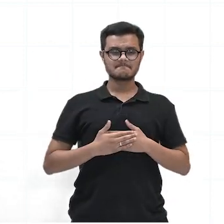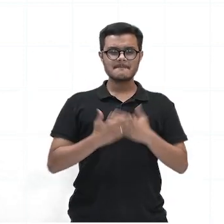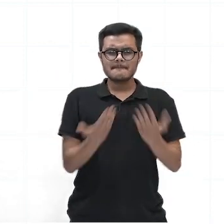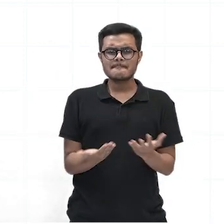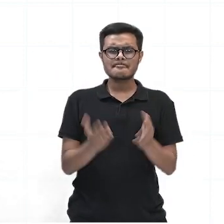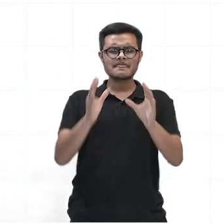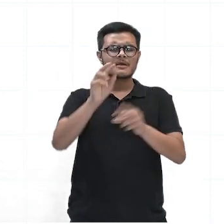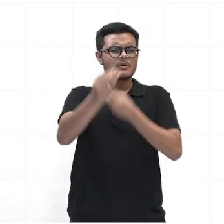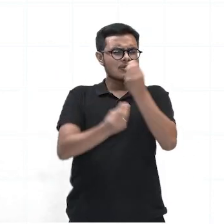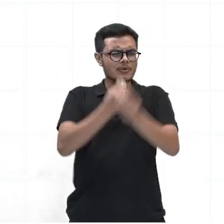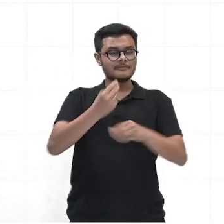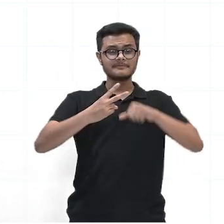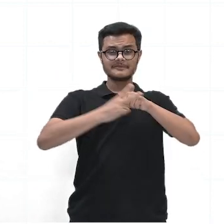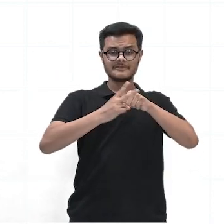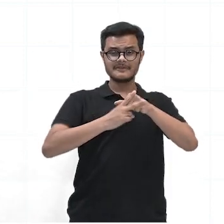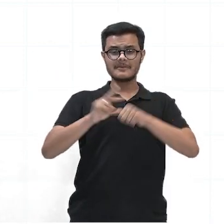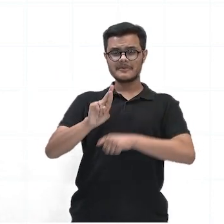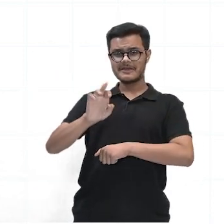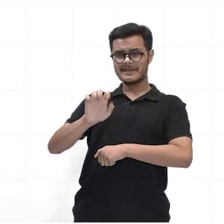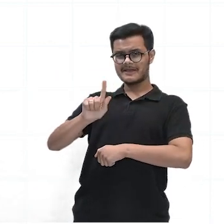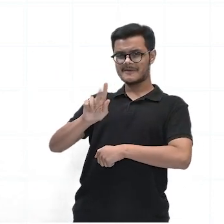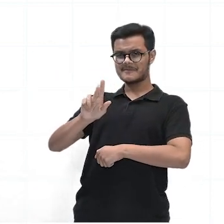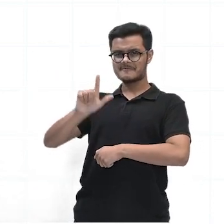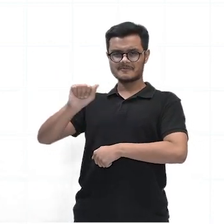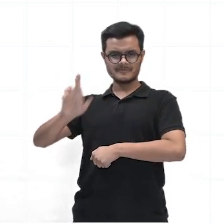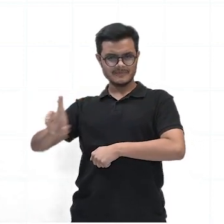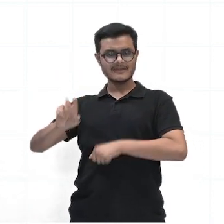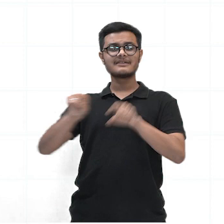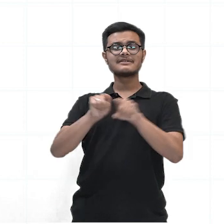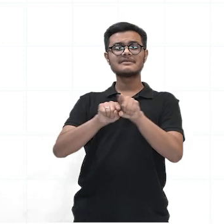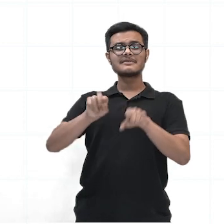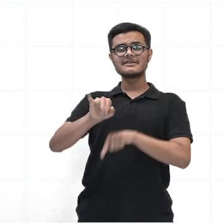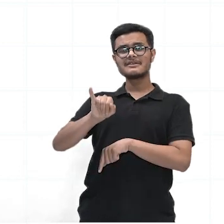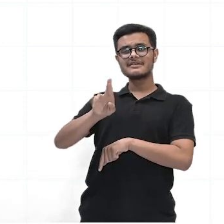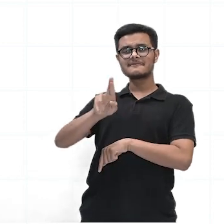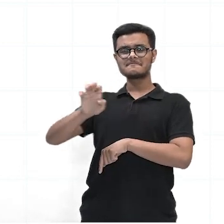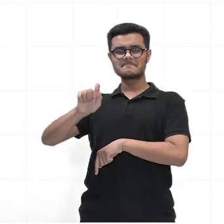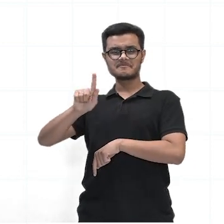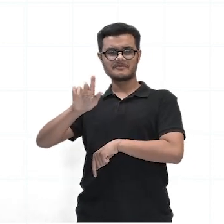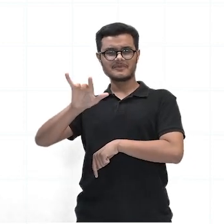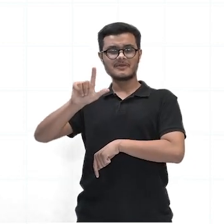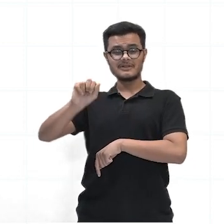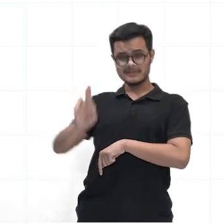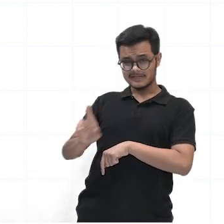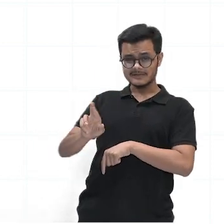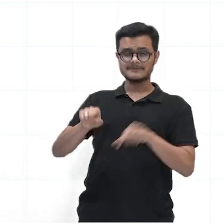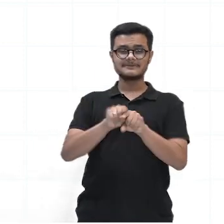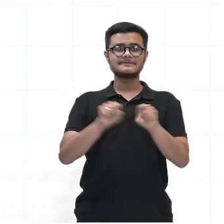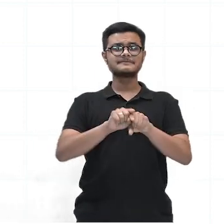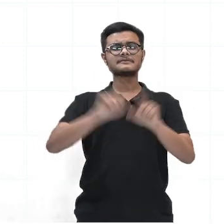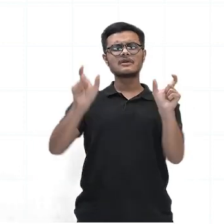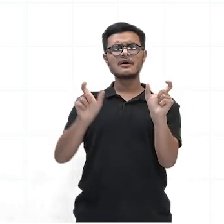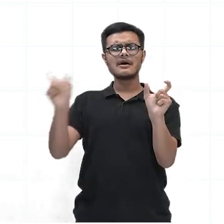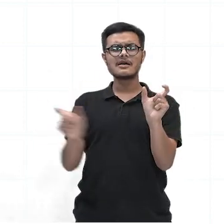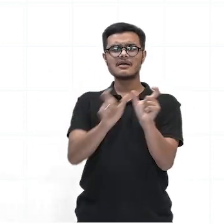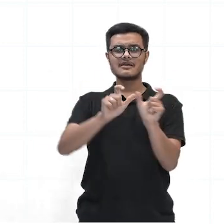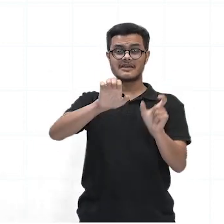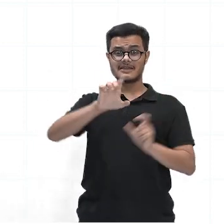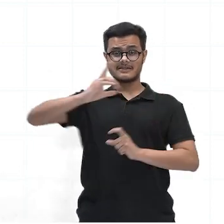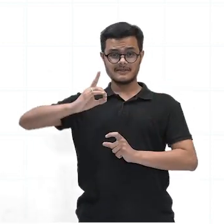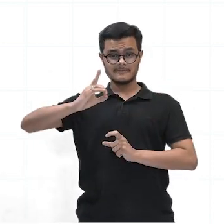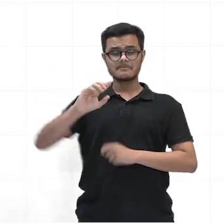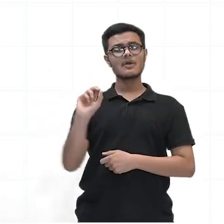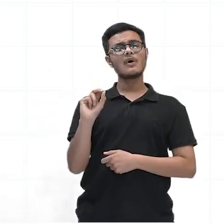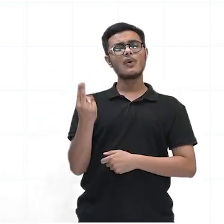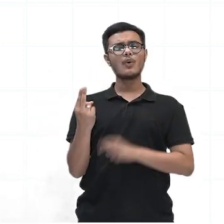formas regulares e irregulares dos verbos no passado, acréscimo de ed